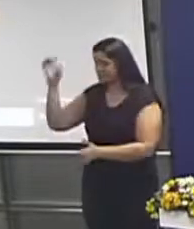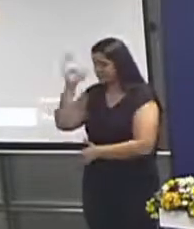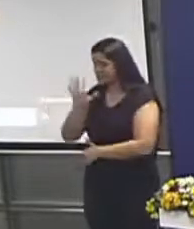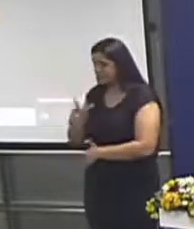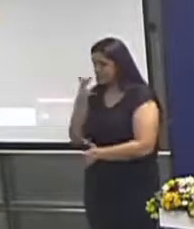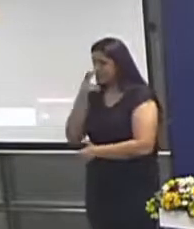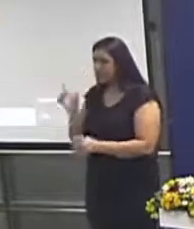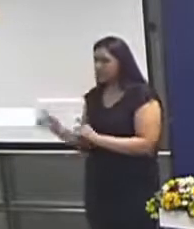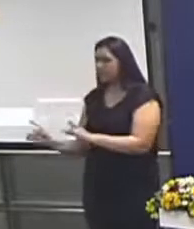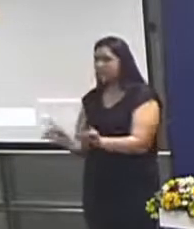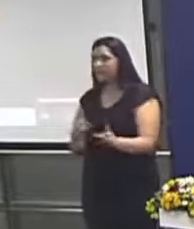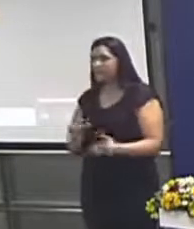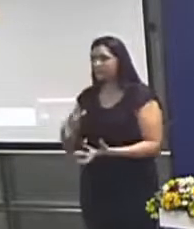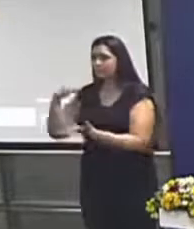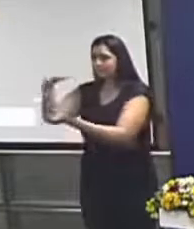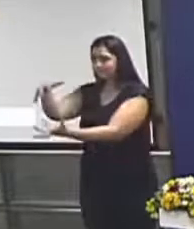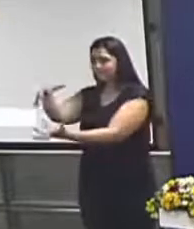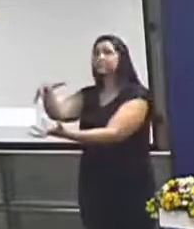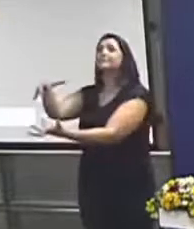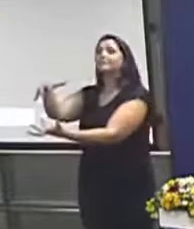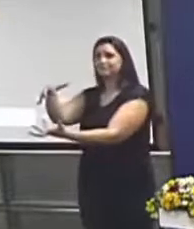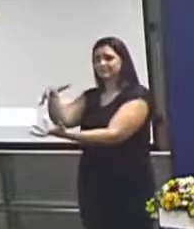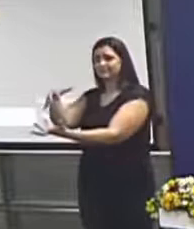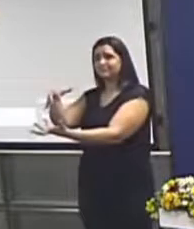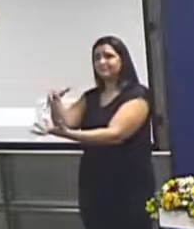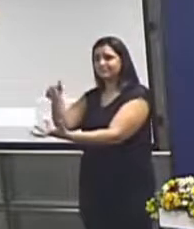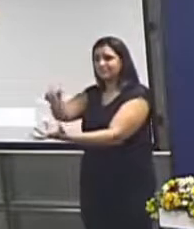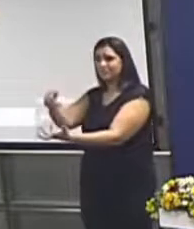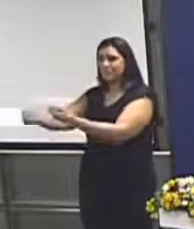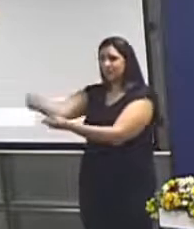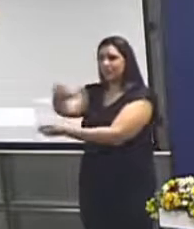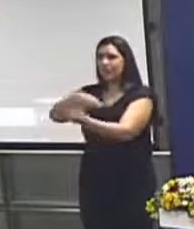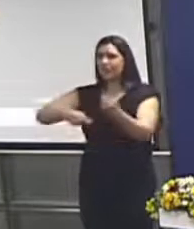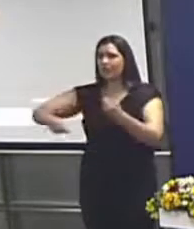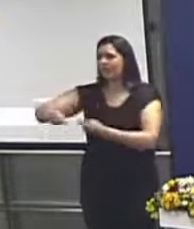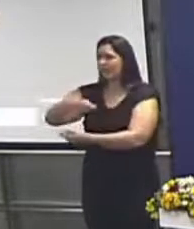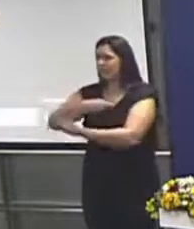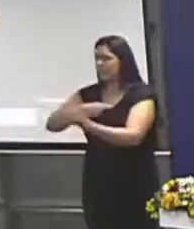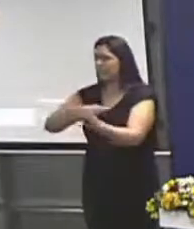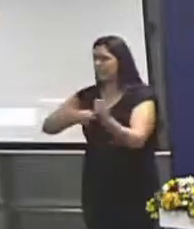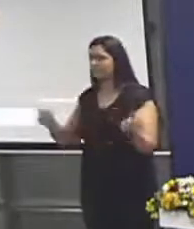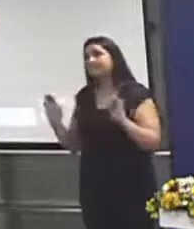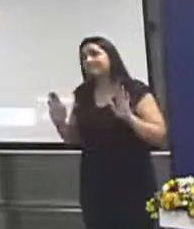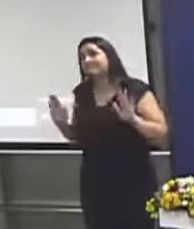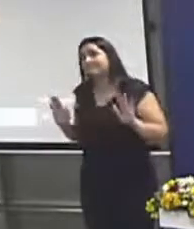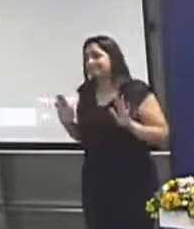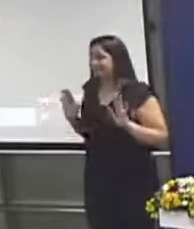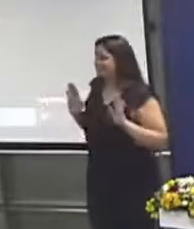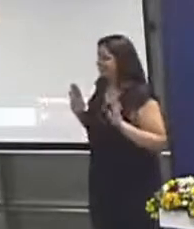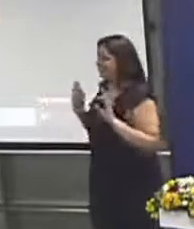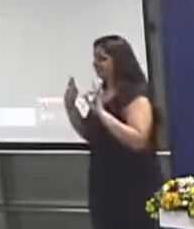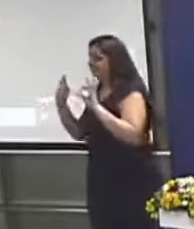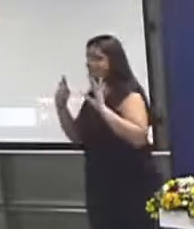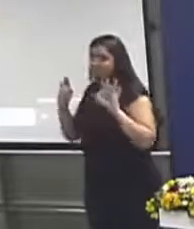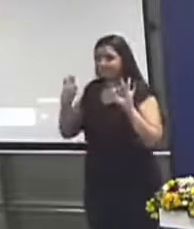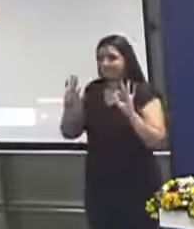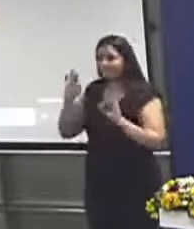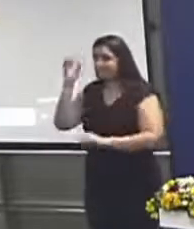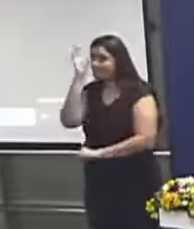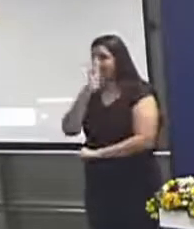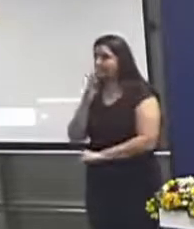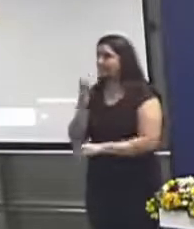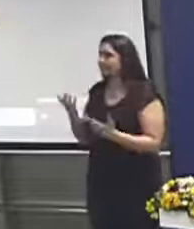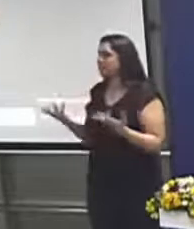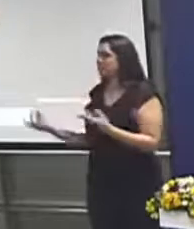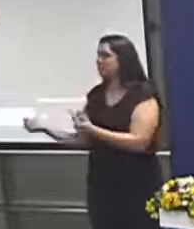de mercadoria. Mercadoria que até hoje é negociada, só que agora de uma forma mais sofisticada. O Brasil está mudo,